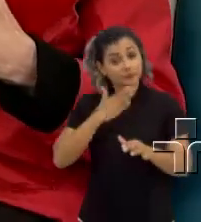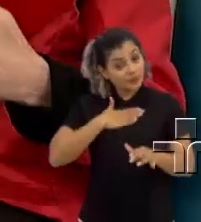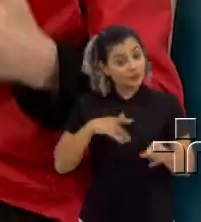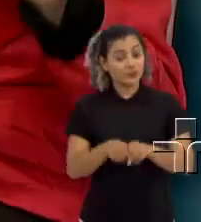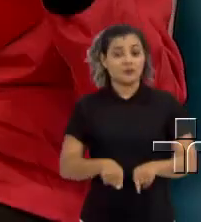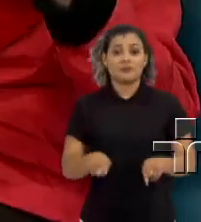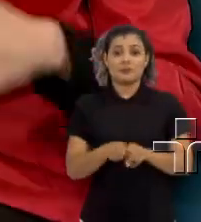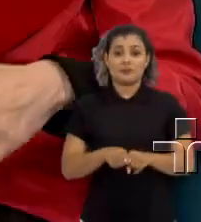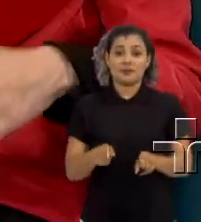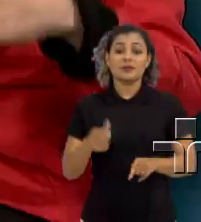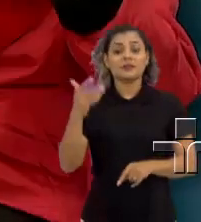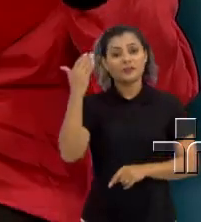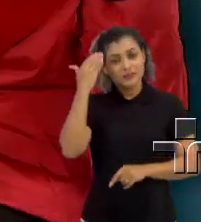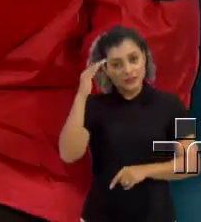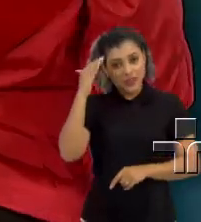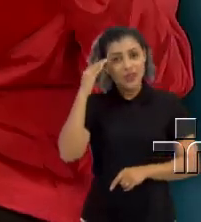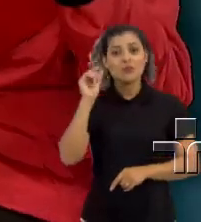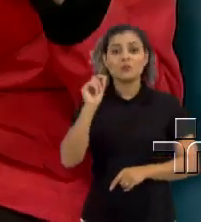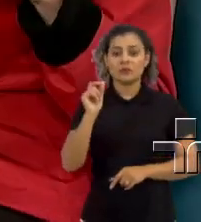mesma